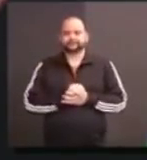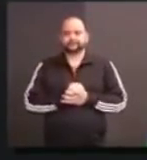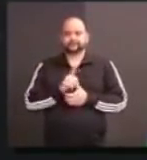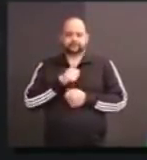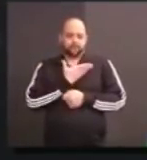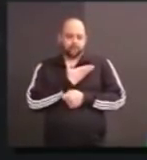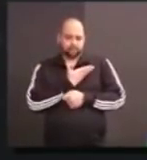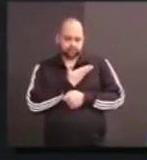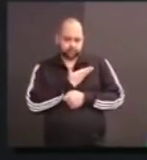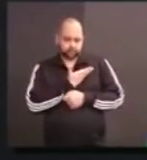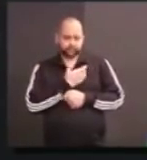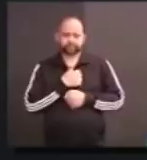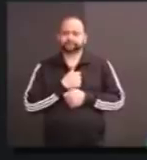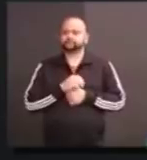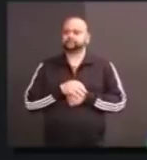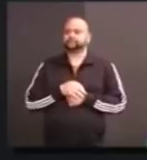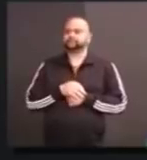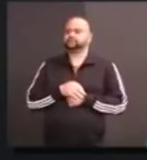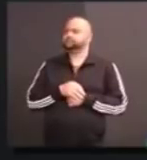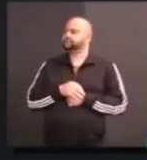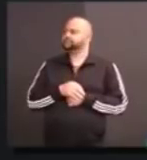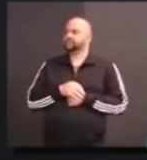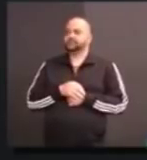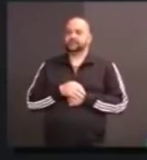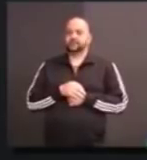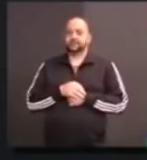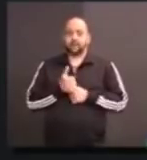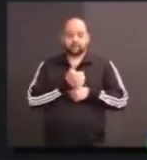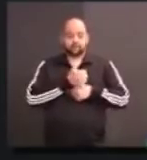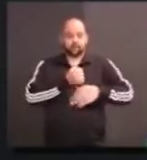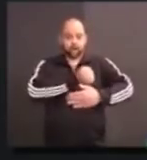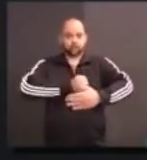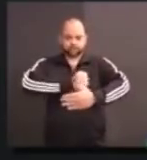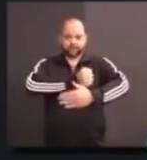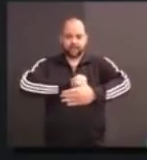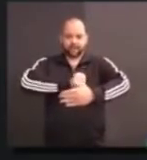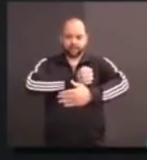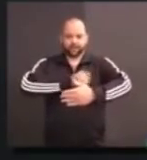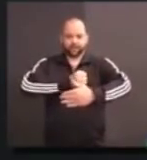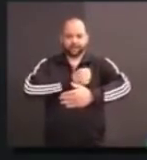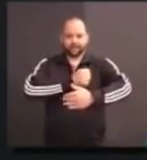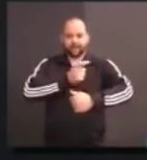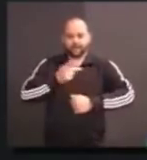amigo que era cozinheiro em sua casa.